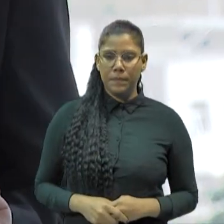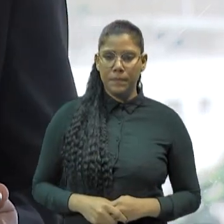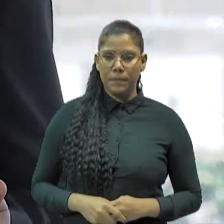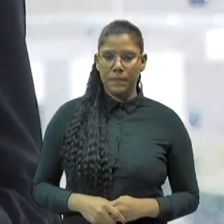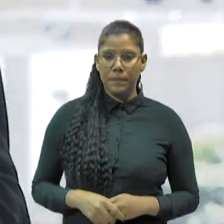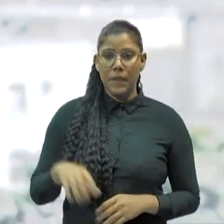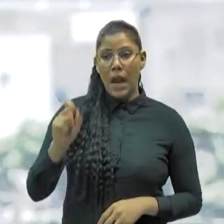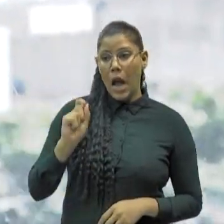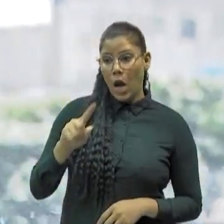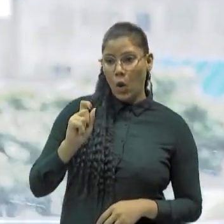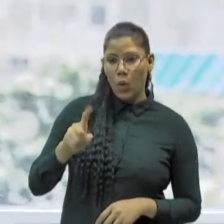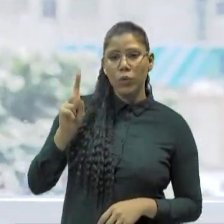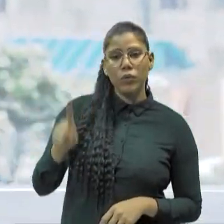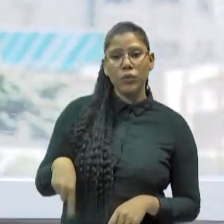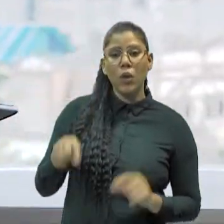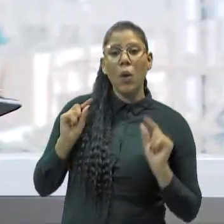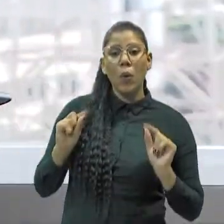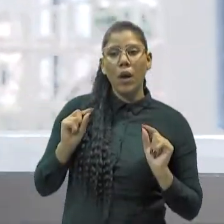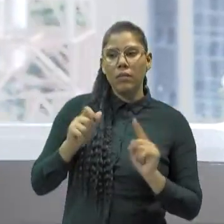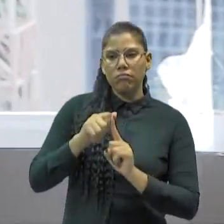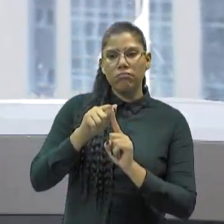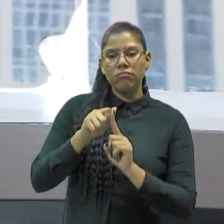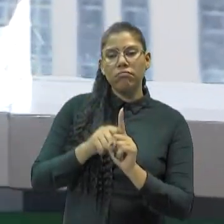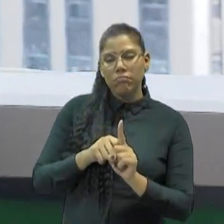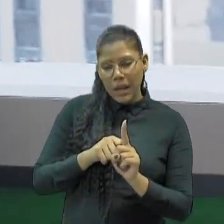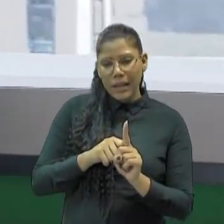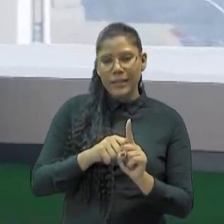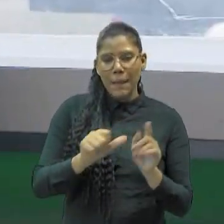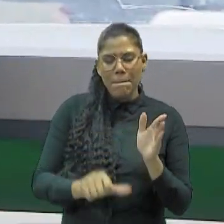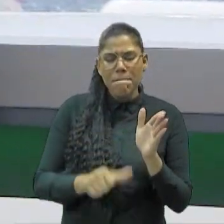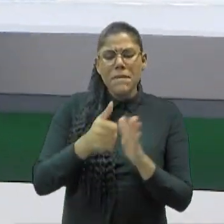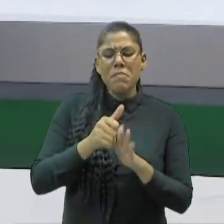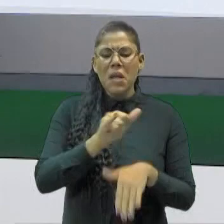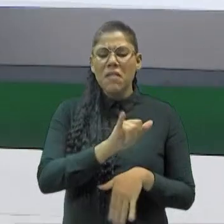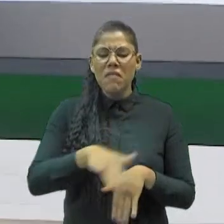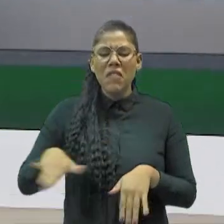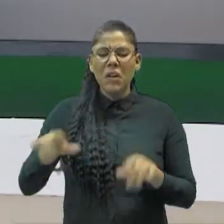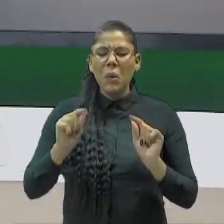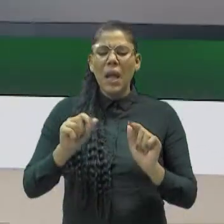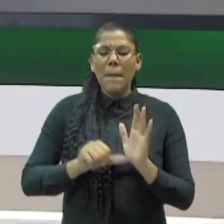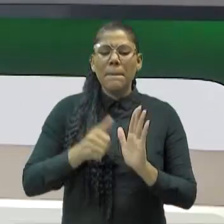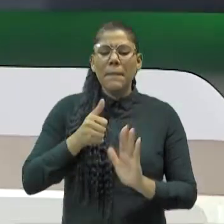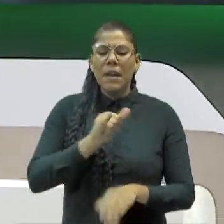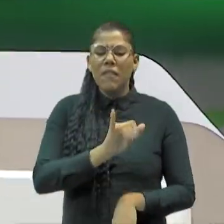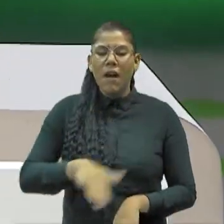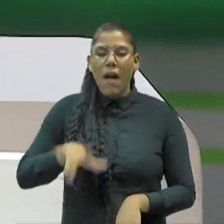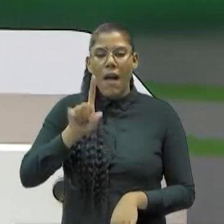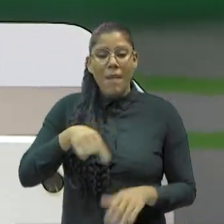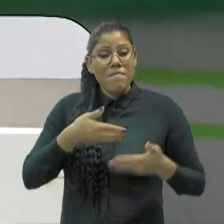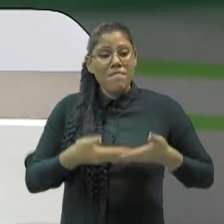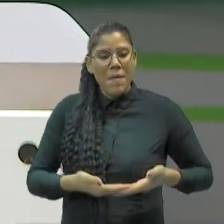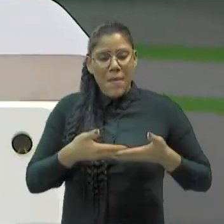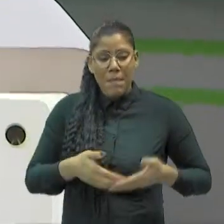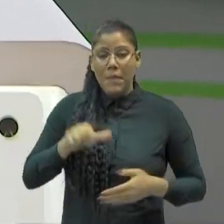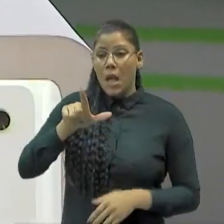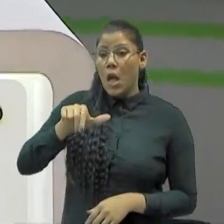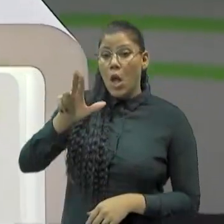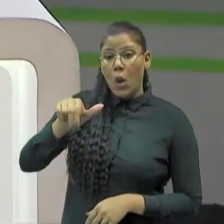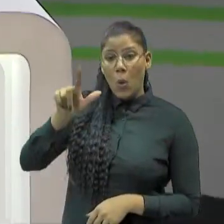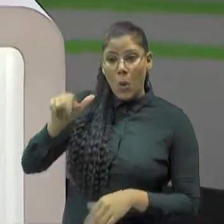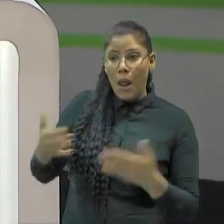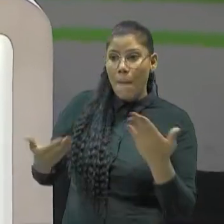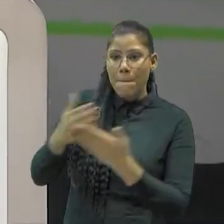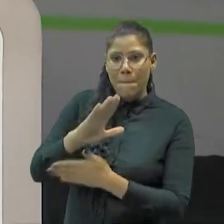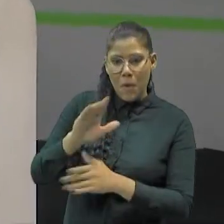Agosto é o mês da primeira infância. Isso se deve a uma lei sancionada pelo presidente Luiz Inácio Lula da Silva no mês